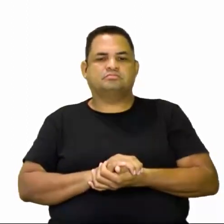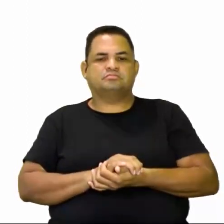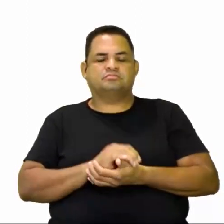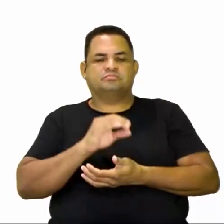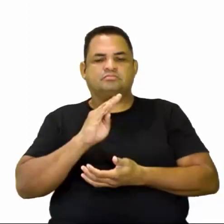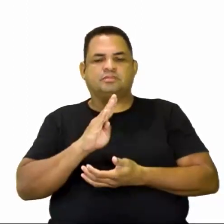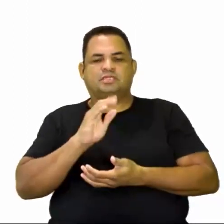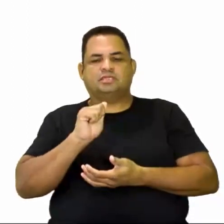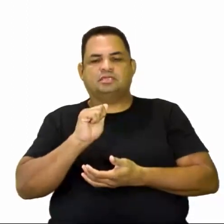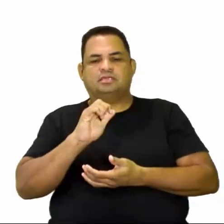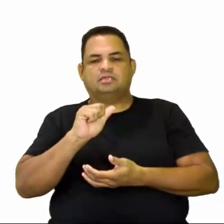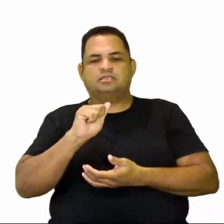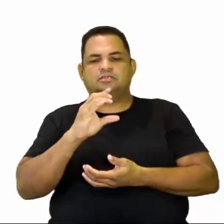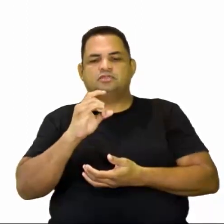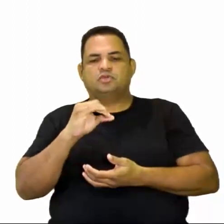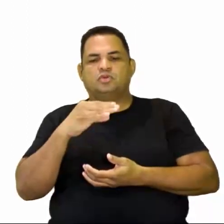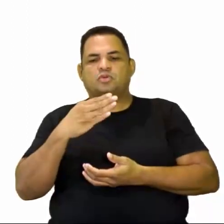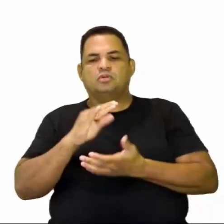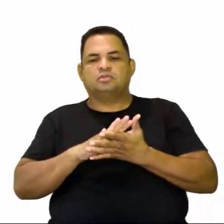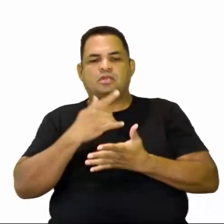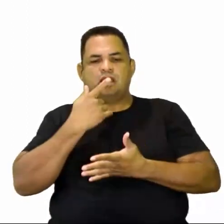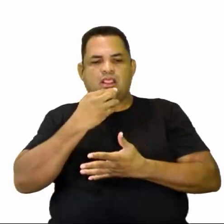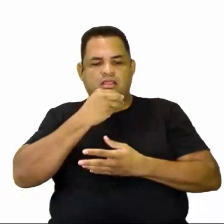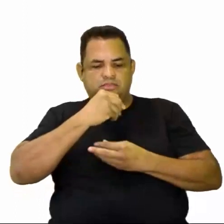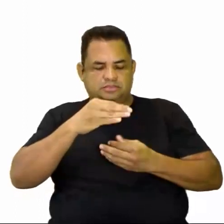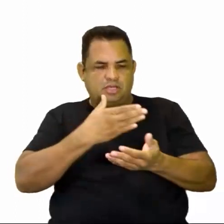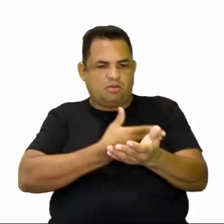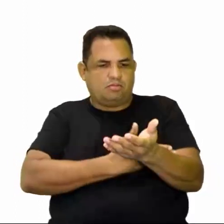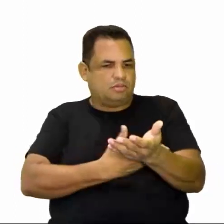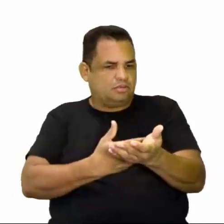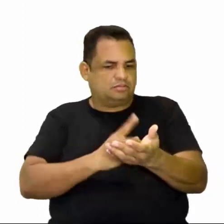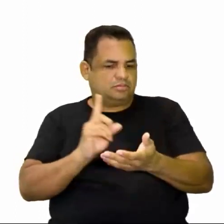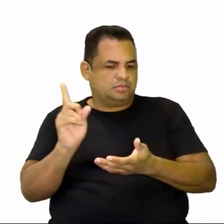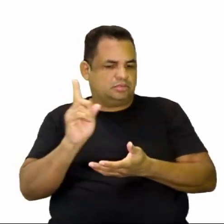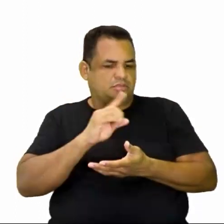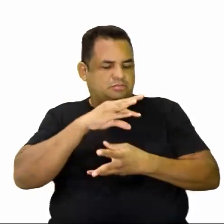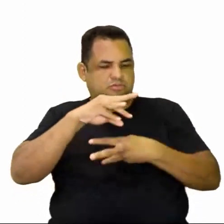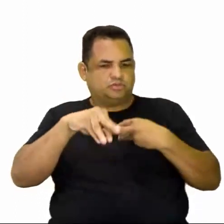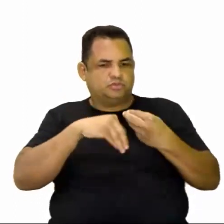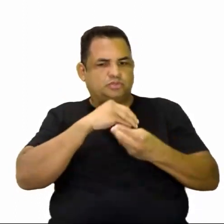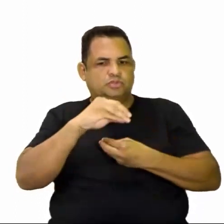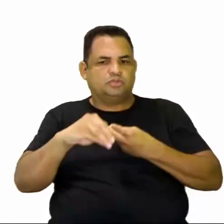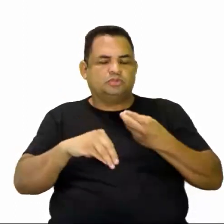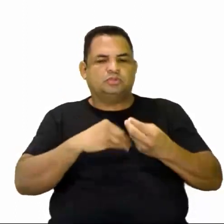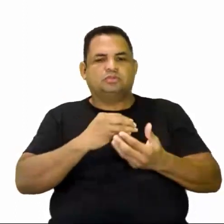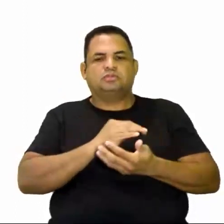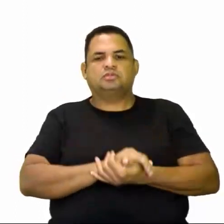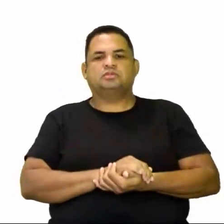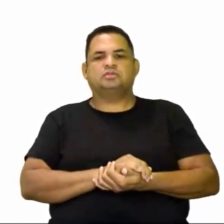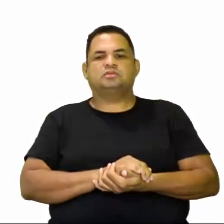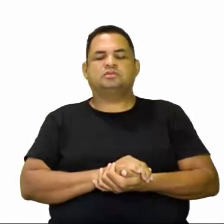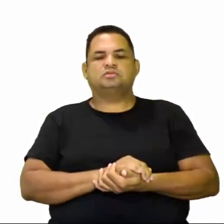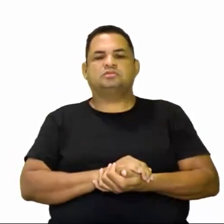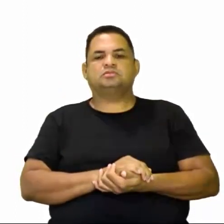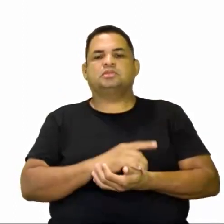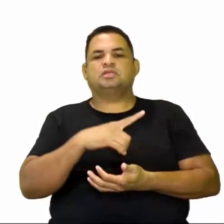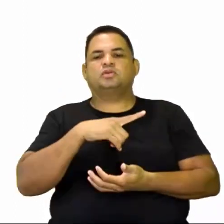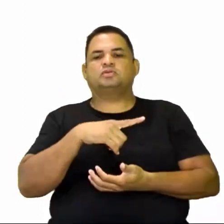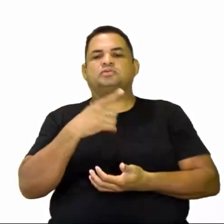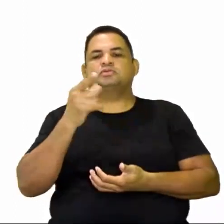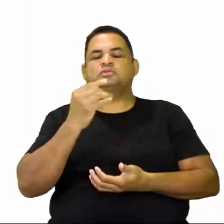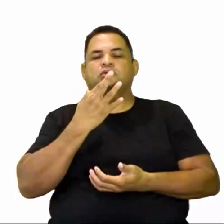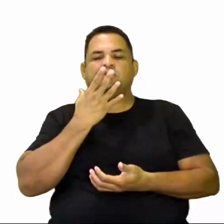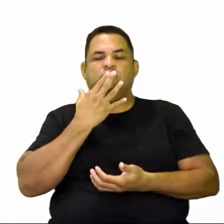que ele é um sal branco e insolúvel. Por isso que colocamos até de outra cor para chamar